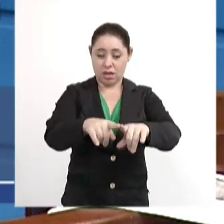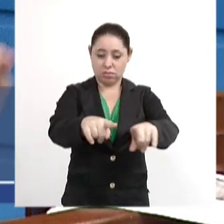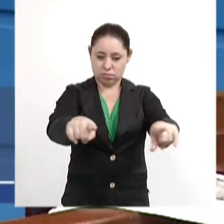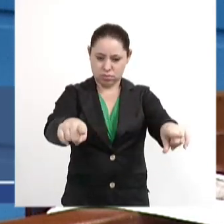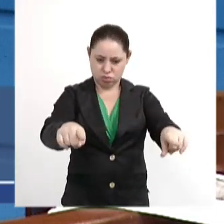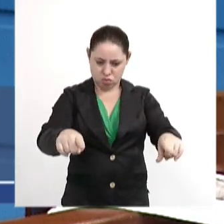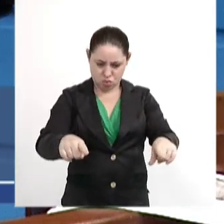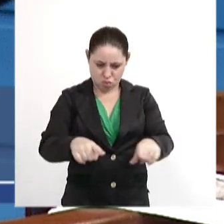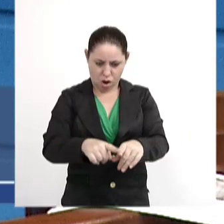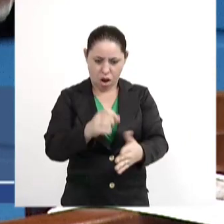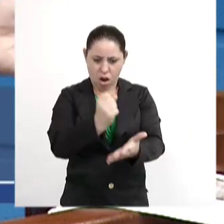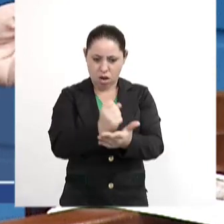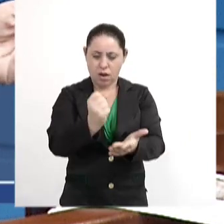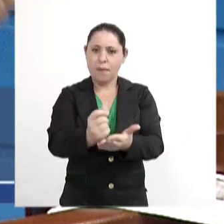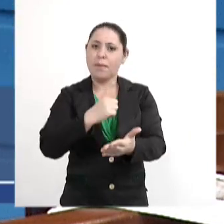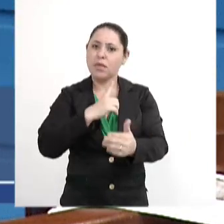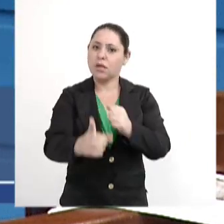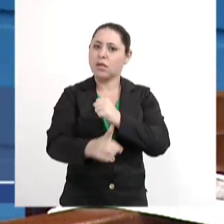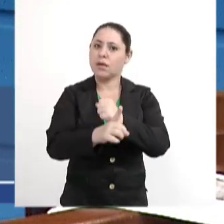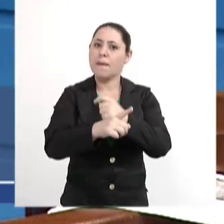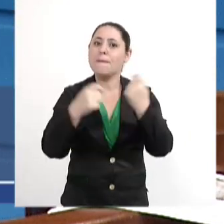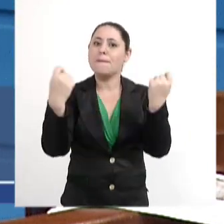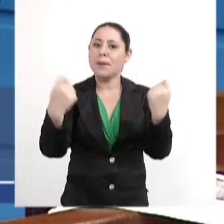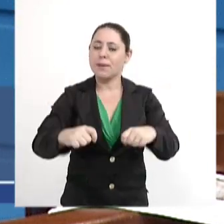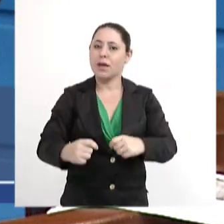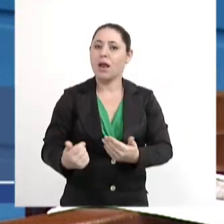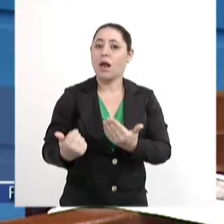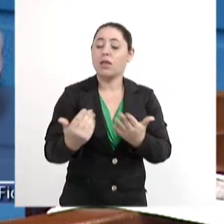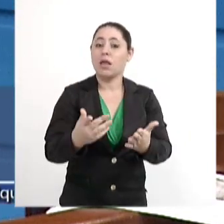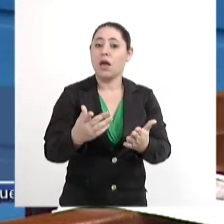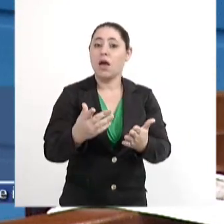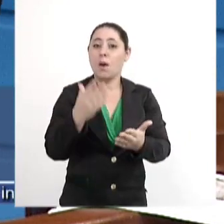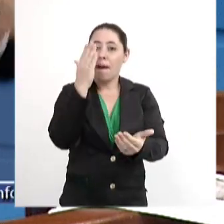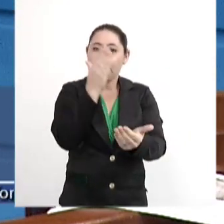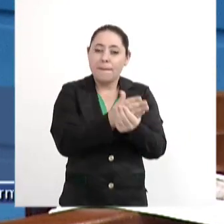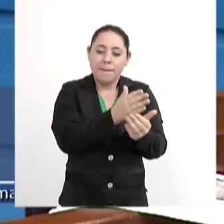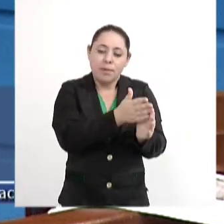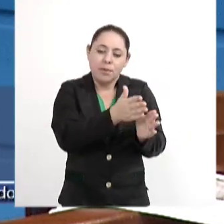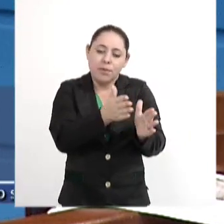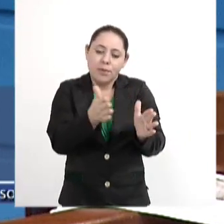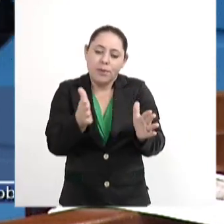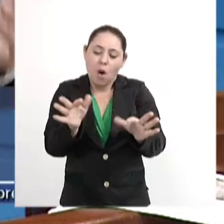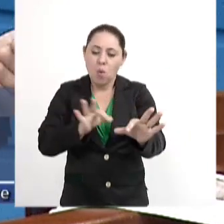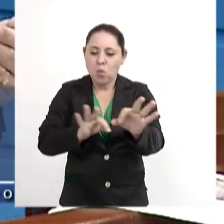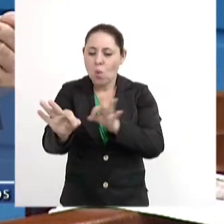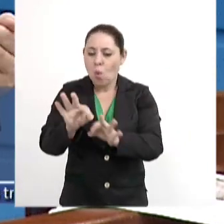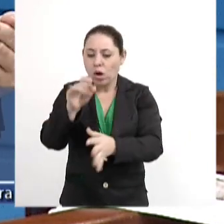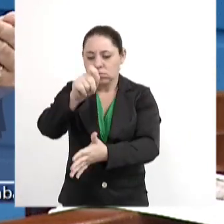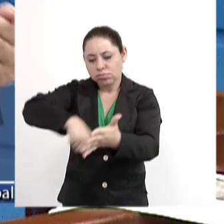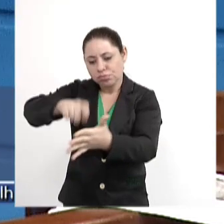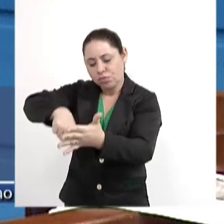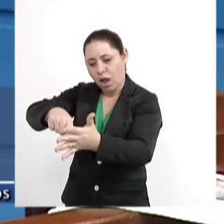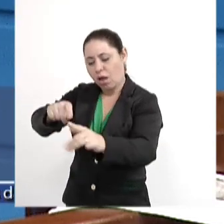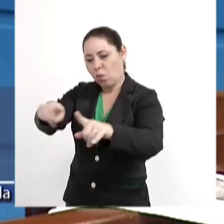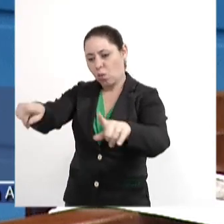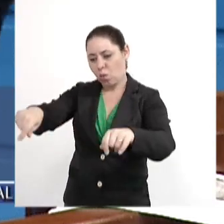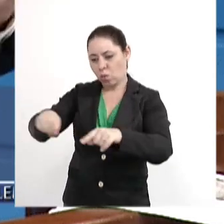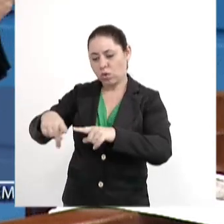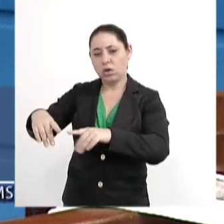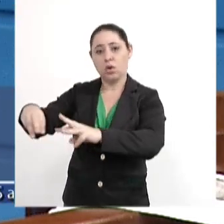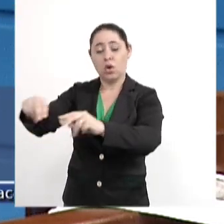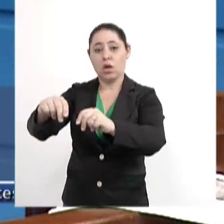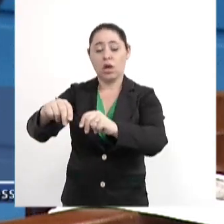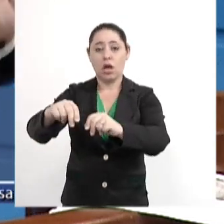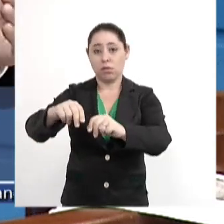demarcada para que eles possam ter assistência, então ele que dê continuidade aos processos de demarcação que estão parados. E a ordem do